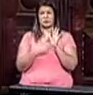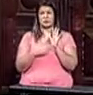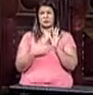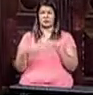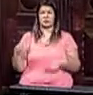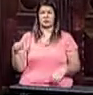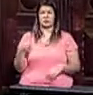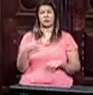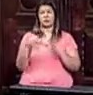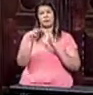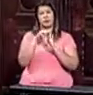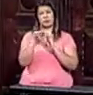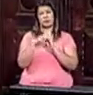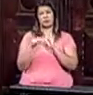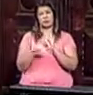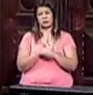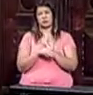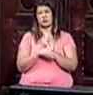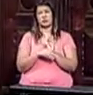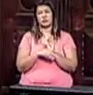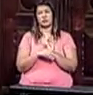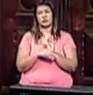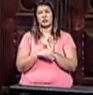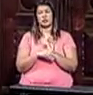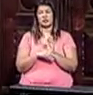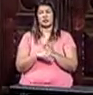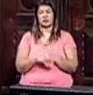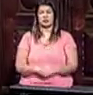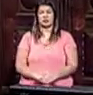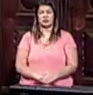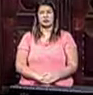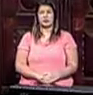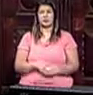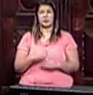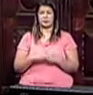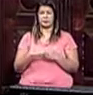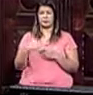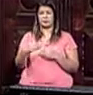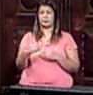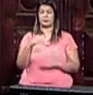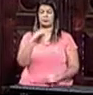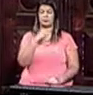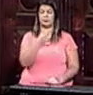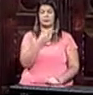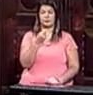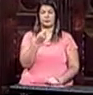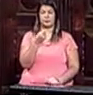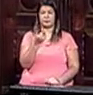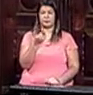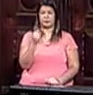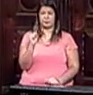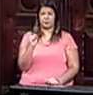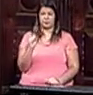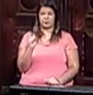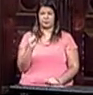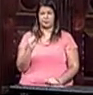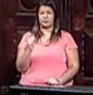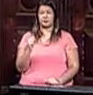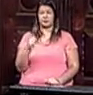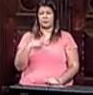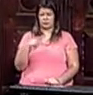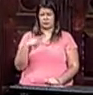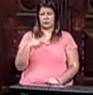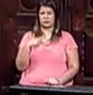nova metodologia a vigir a partir de 2018,